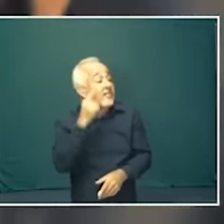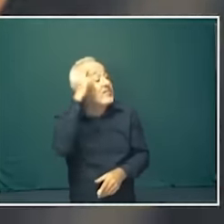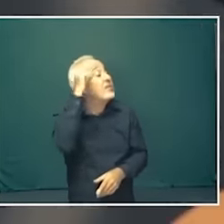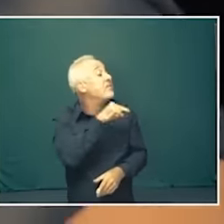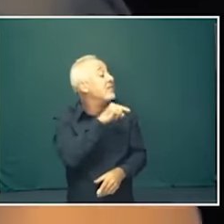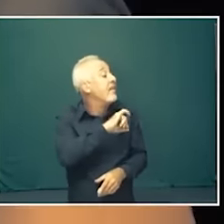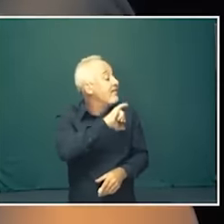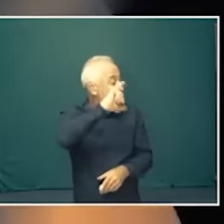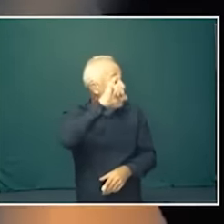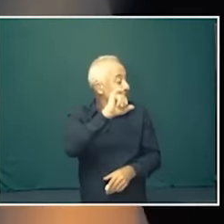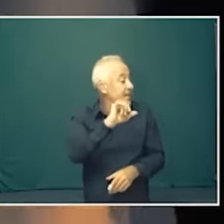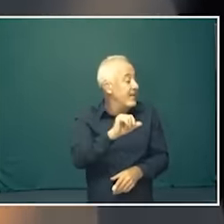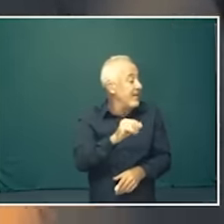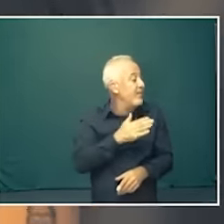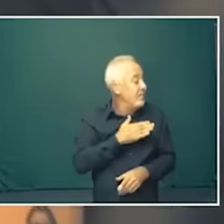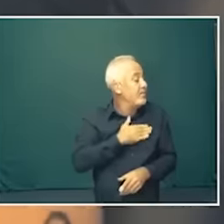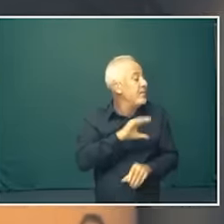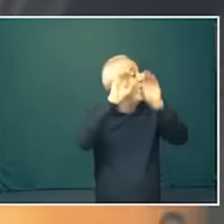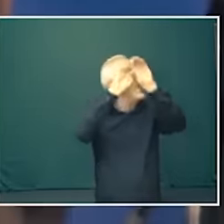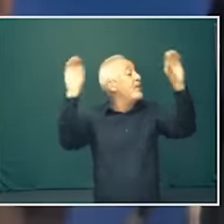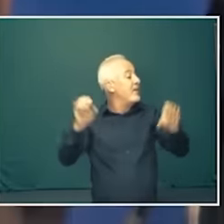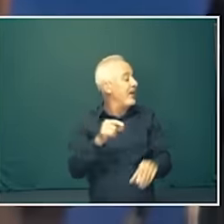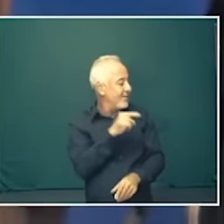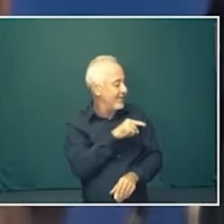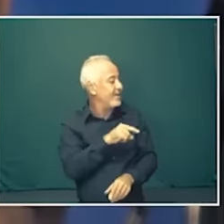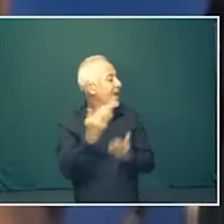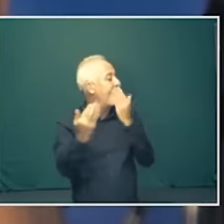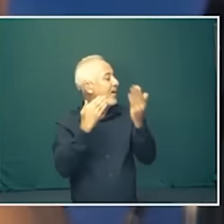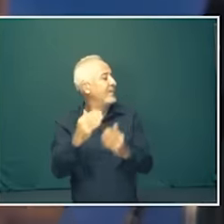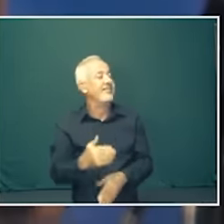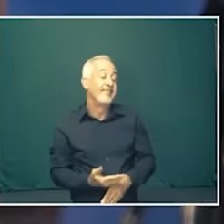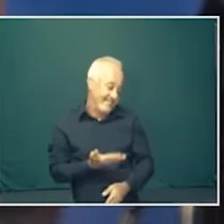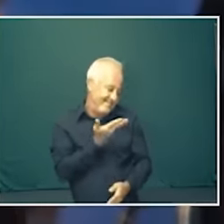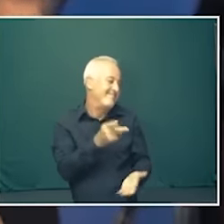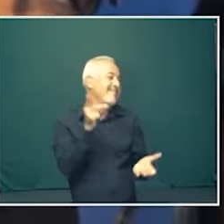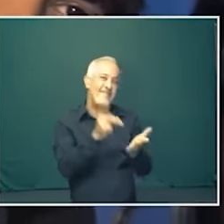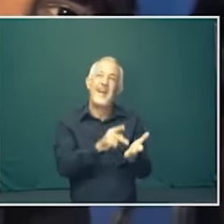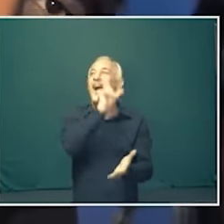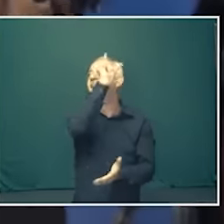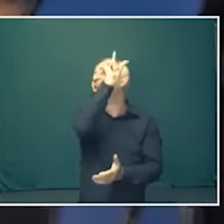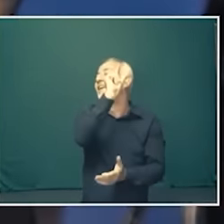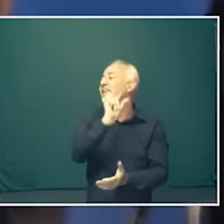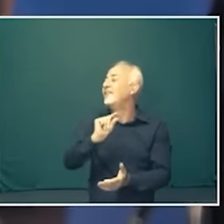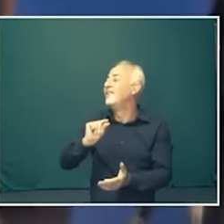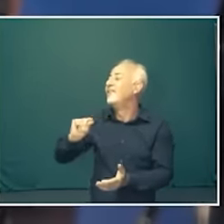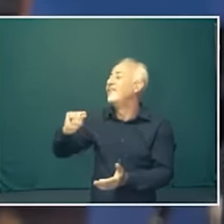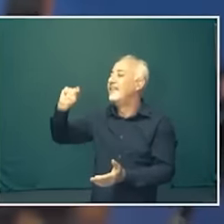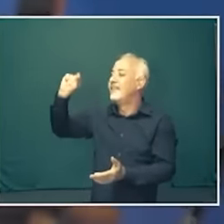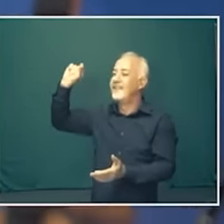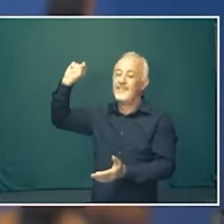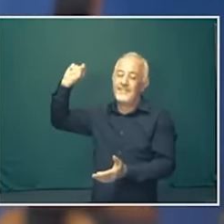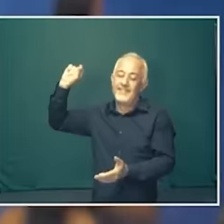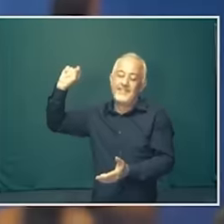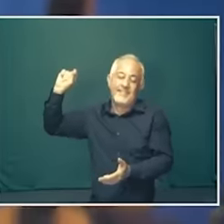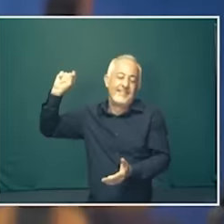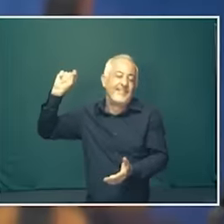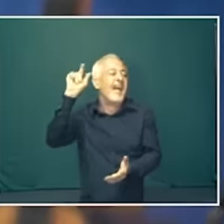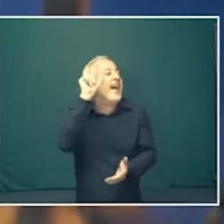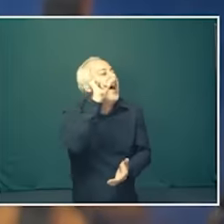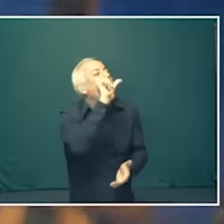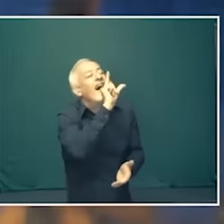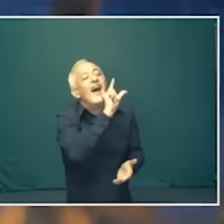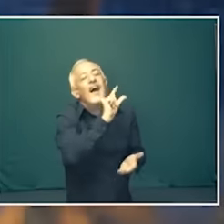Adivinha o que cê é no meu céu? Chuta! A lua, a